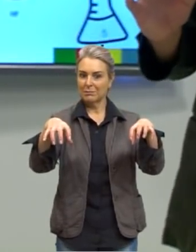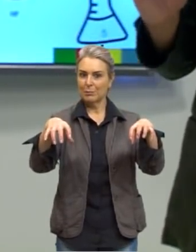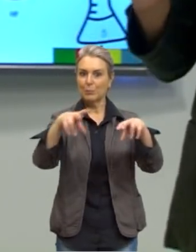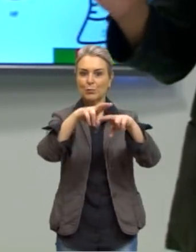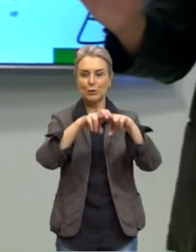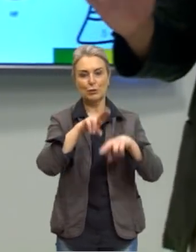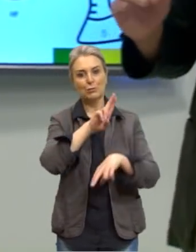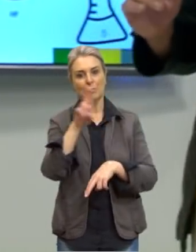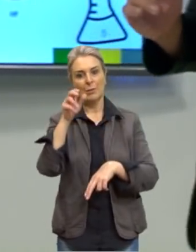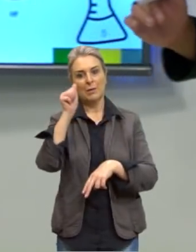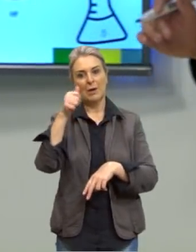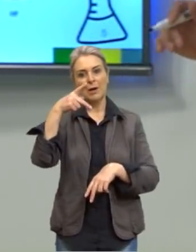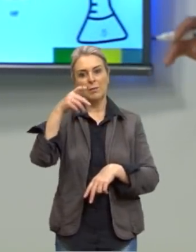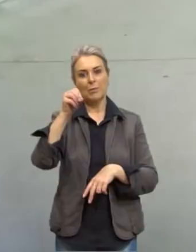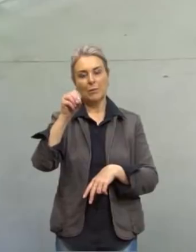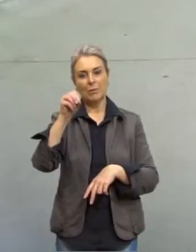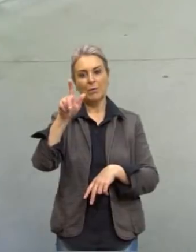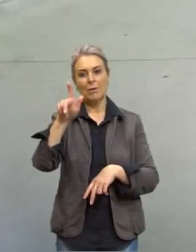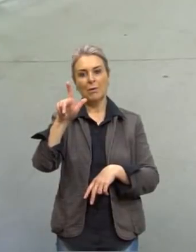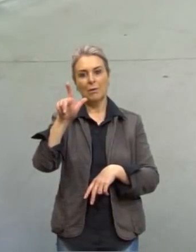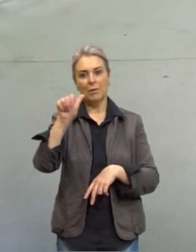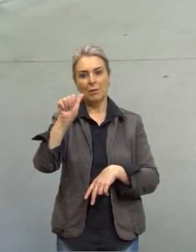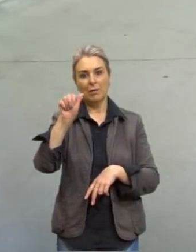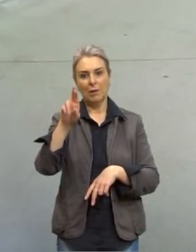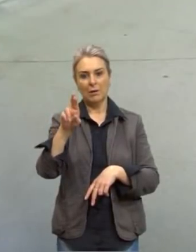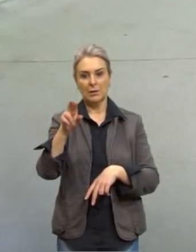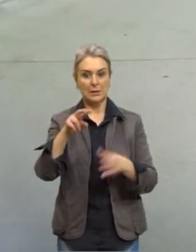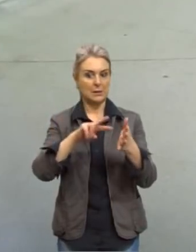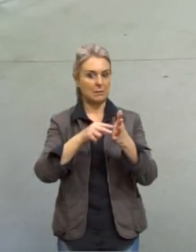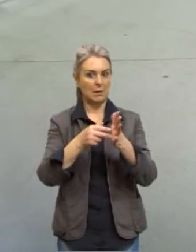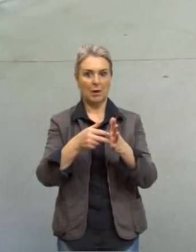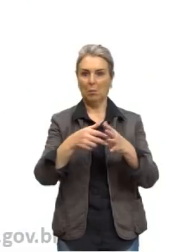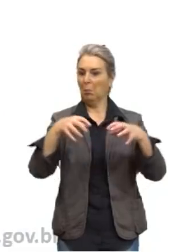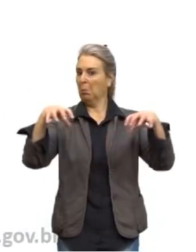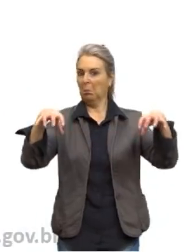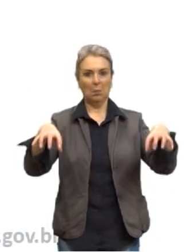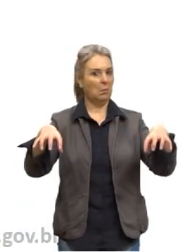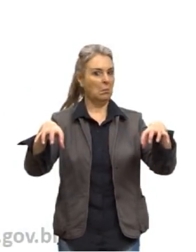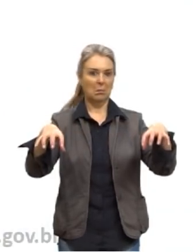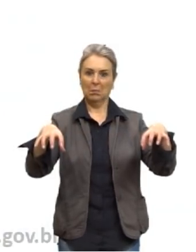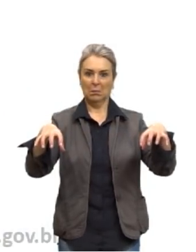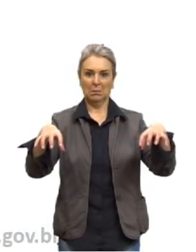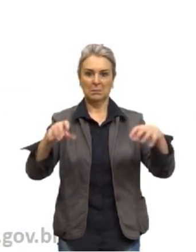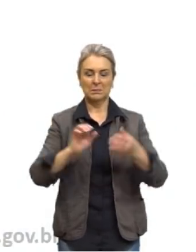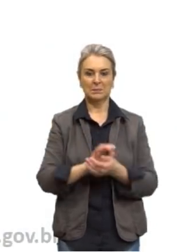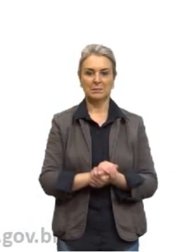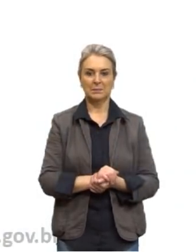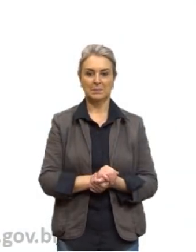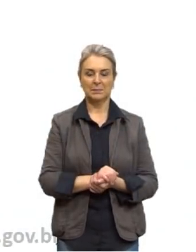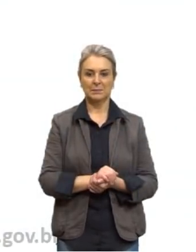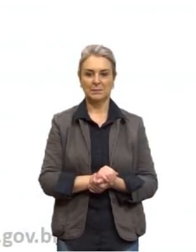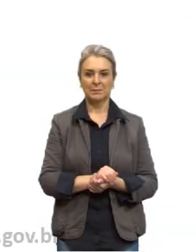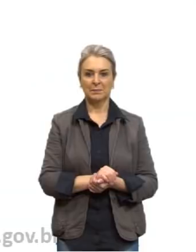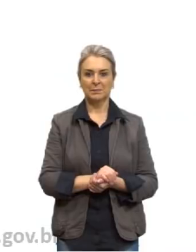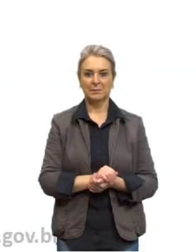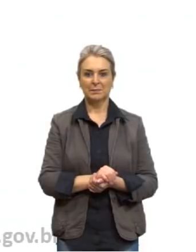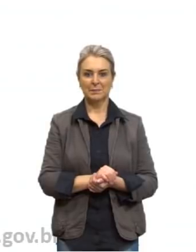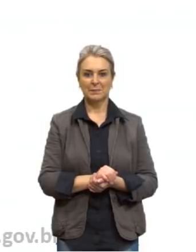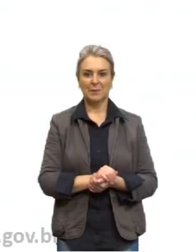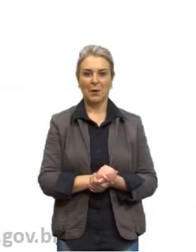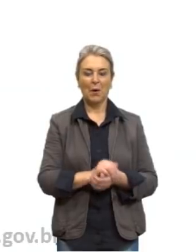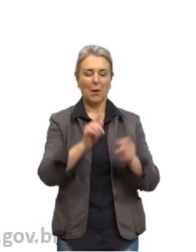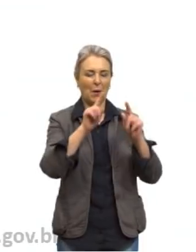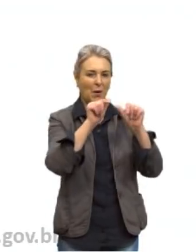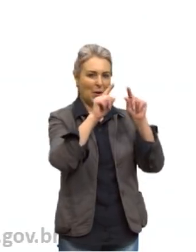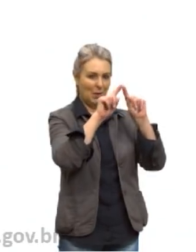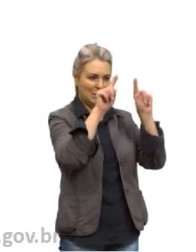polar não tem polos tranquilo gente pode passar a volta aqui volta aqui por favor olha o mapa de